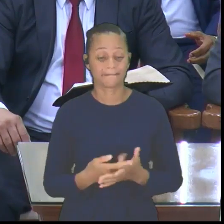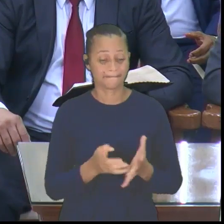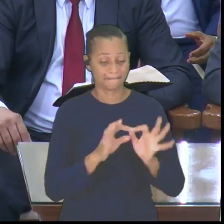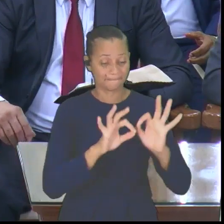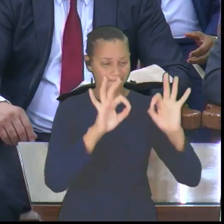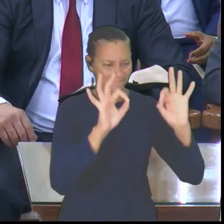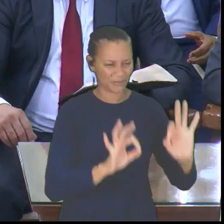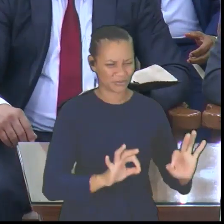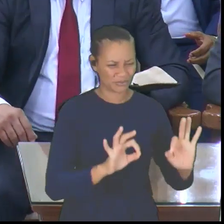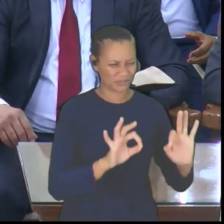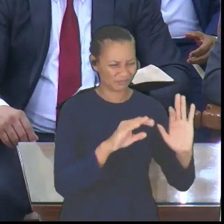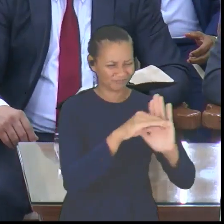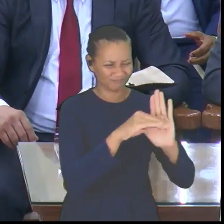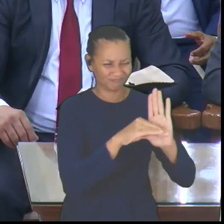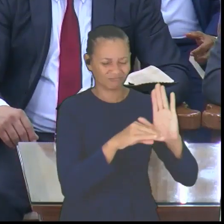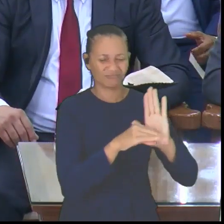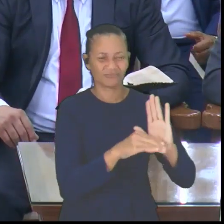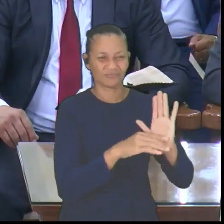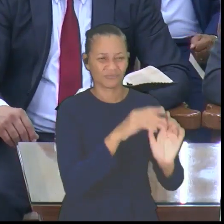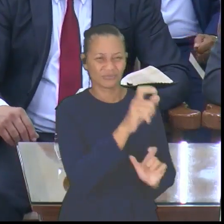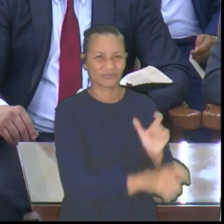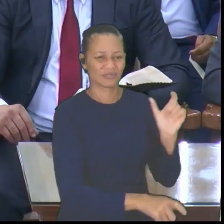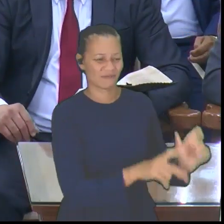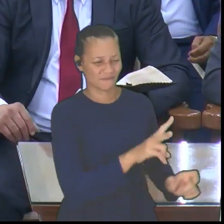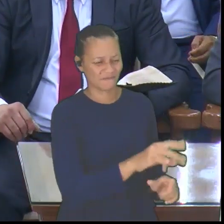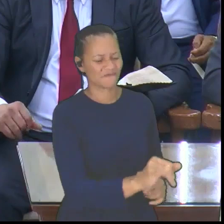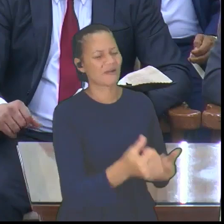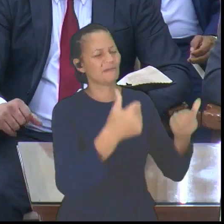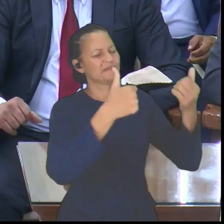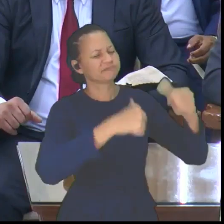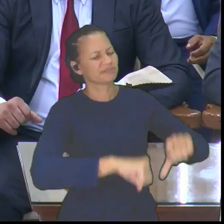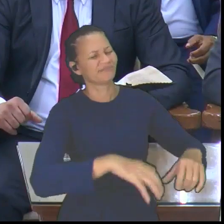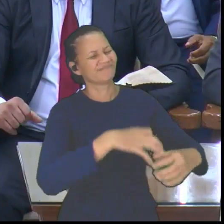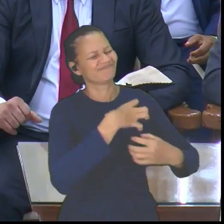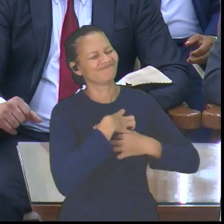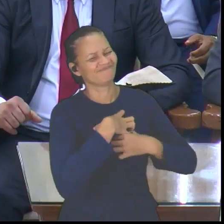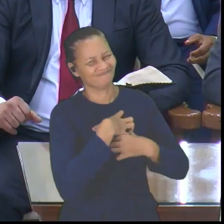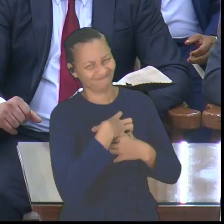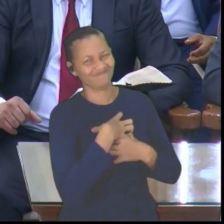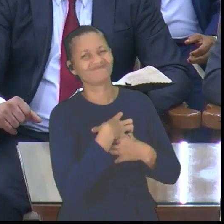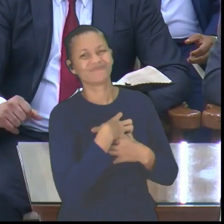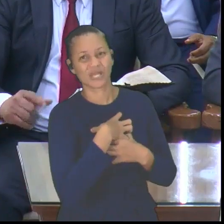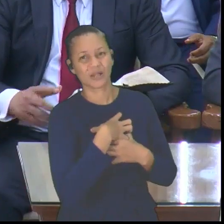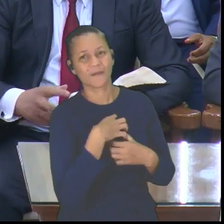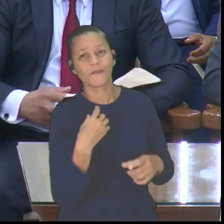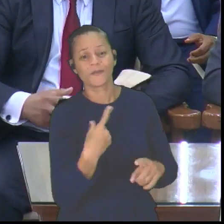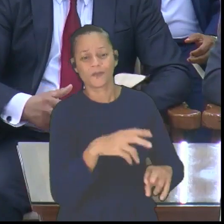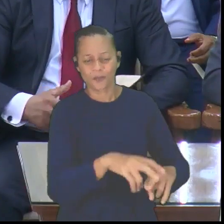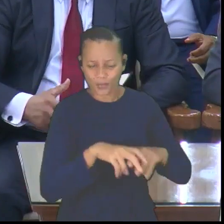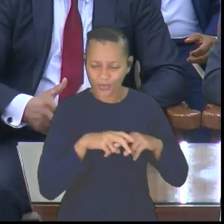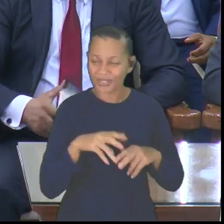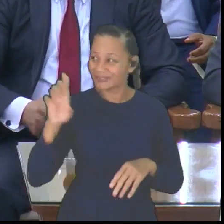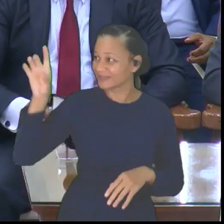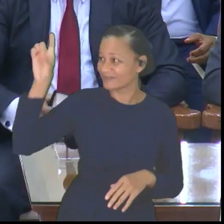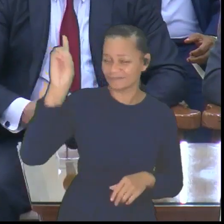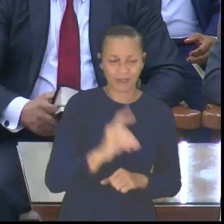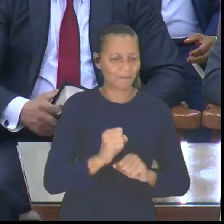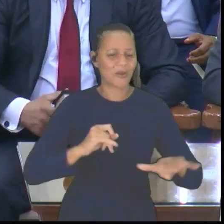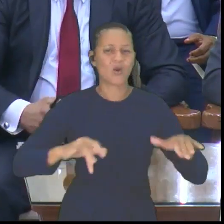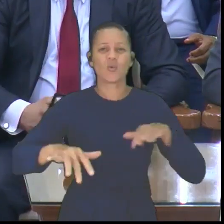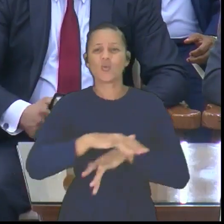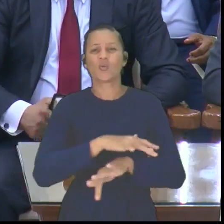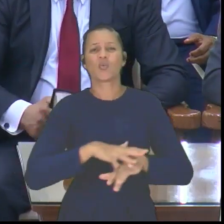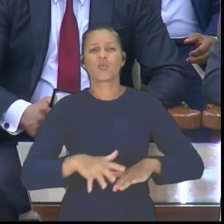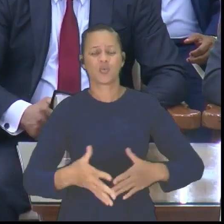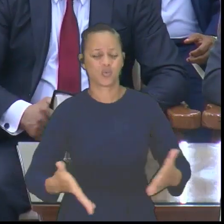planejamento de homens, planos que serão frustrados por conta da intervenção divina ainda